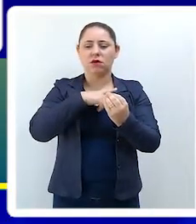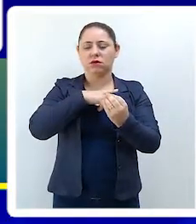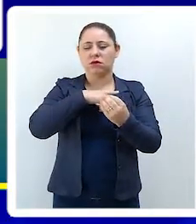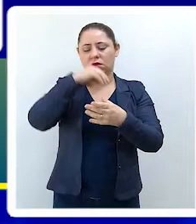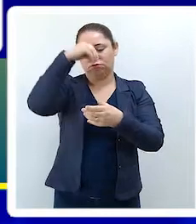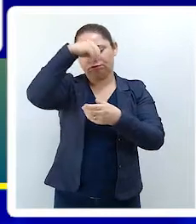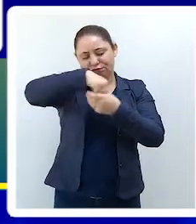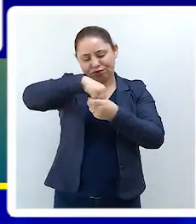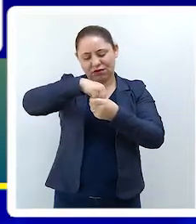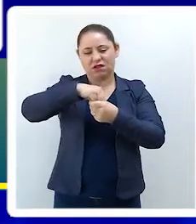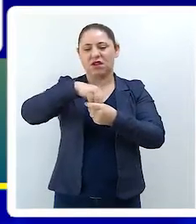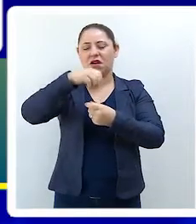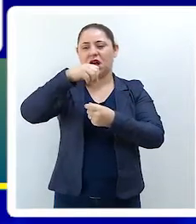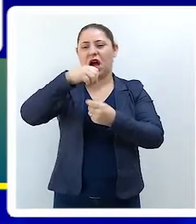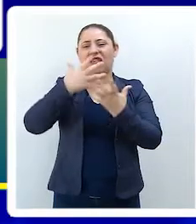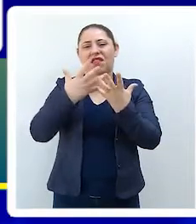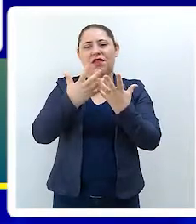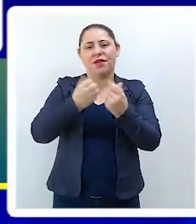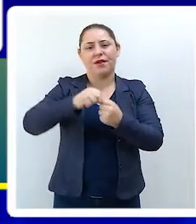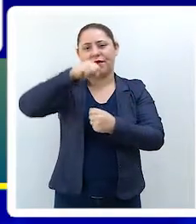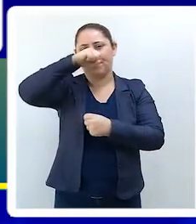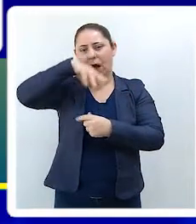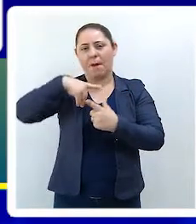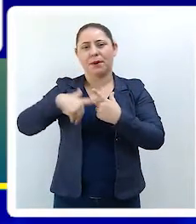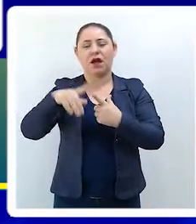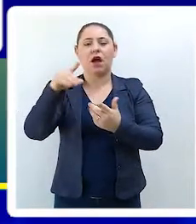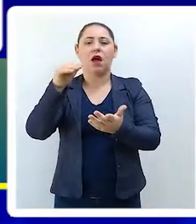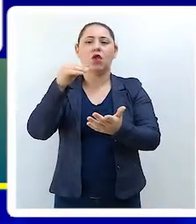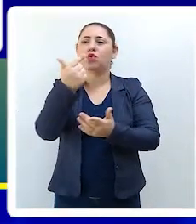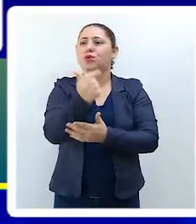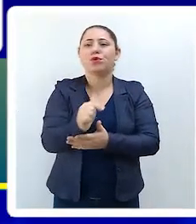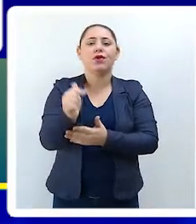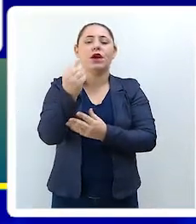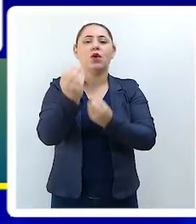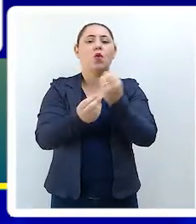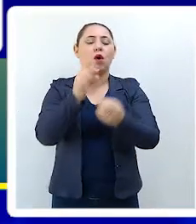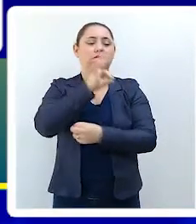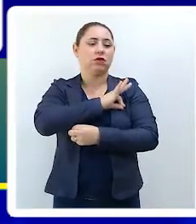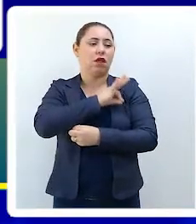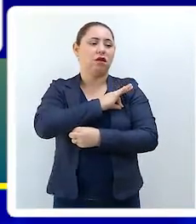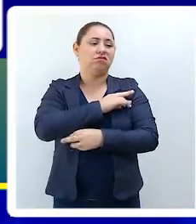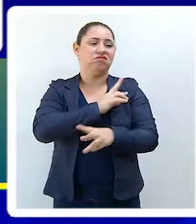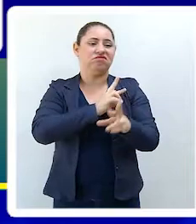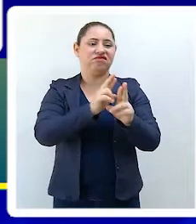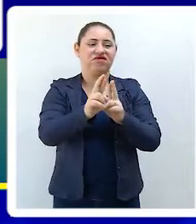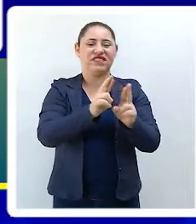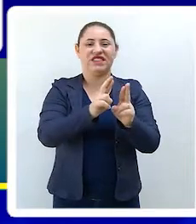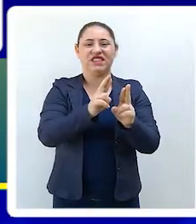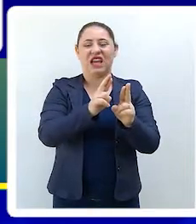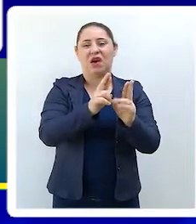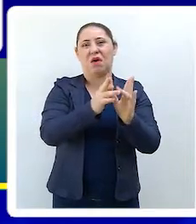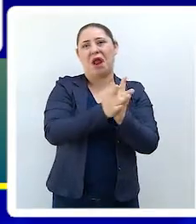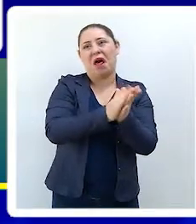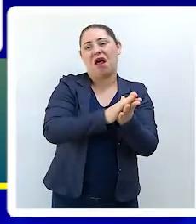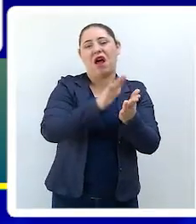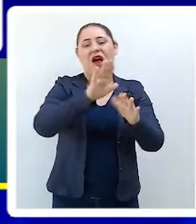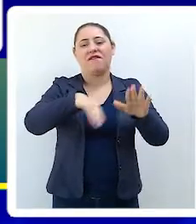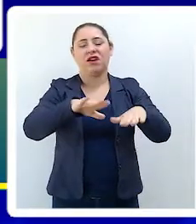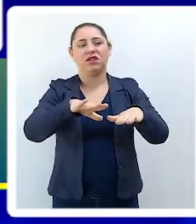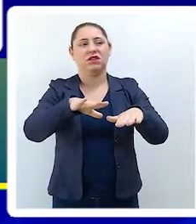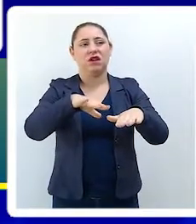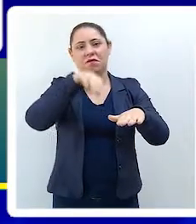à violência por fatores financeiros, porque não tem como sair daquele relacionamento.